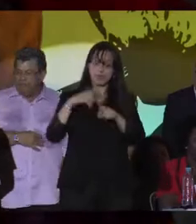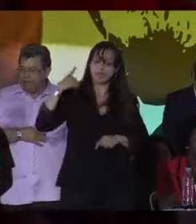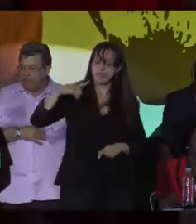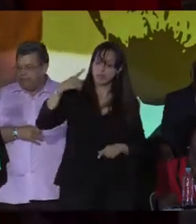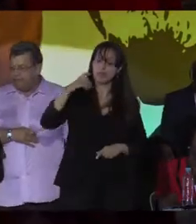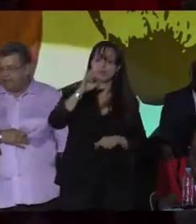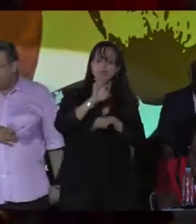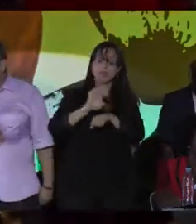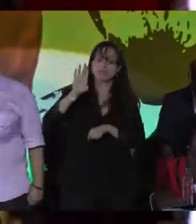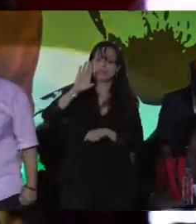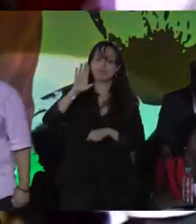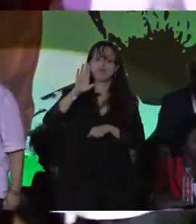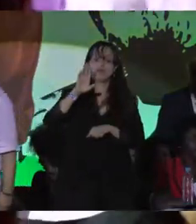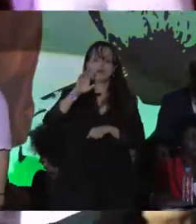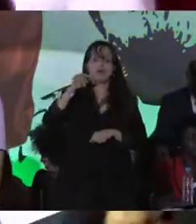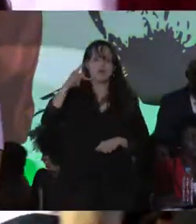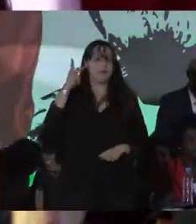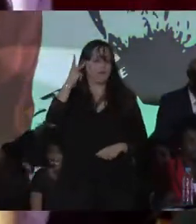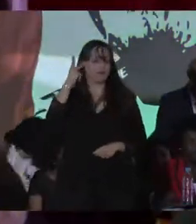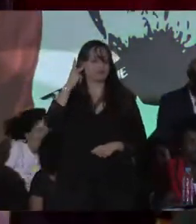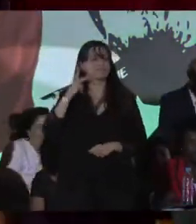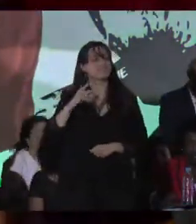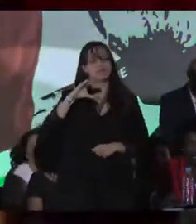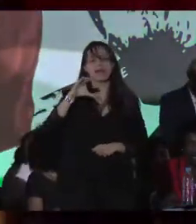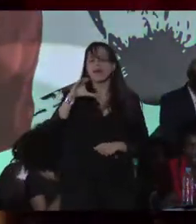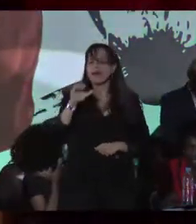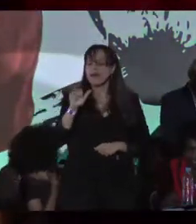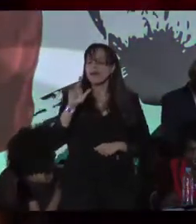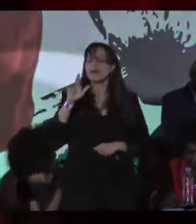estadual paulista, companheiro Carlos Néder.